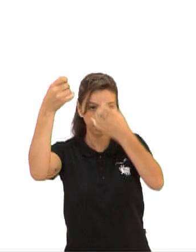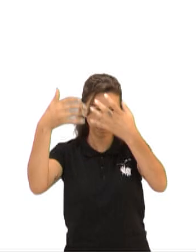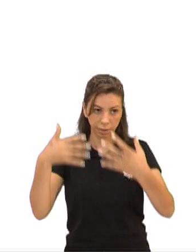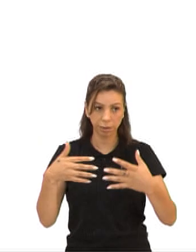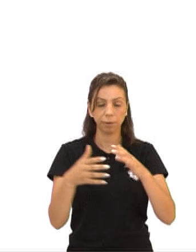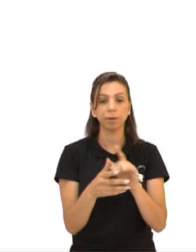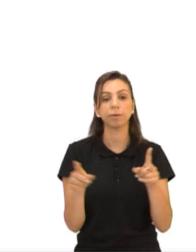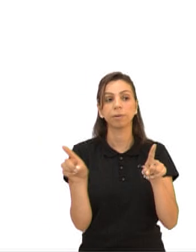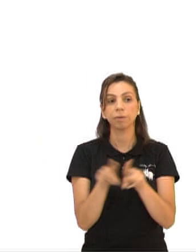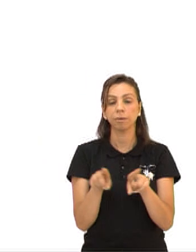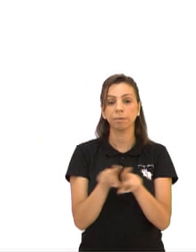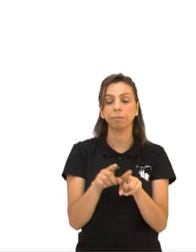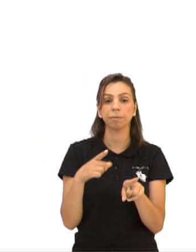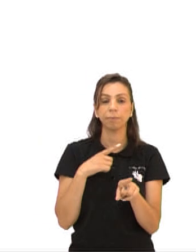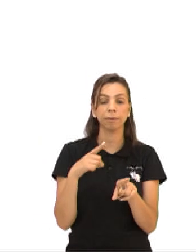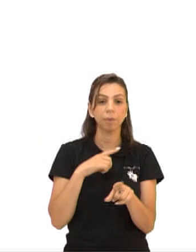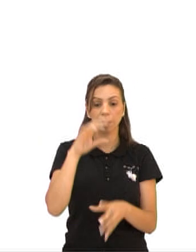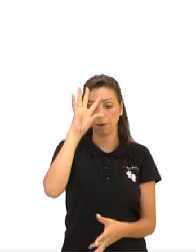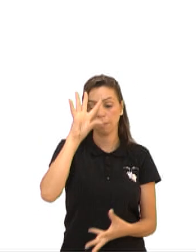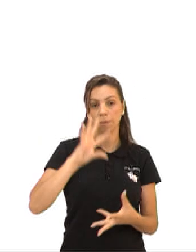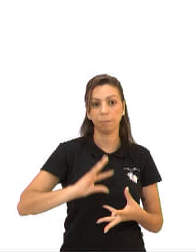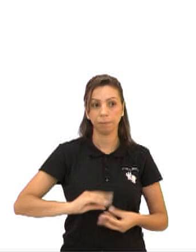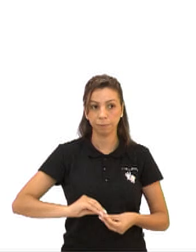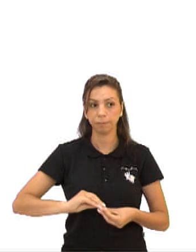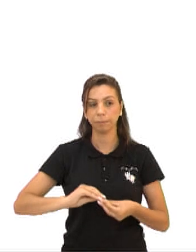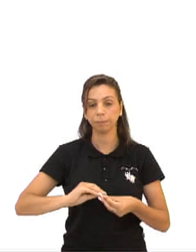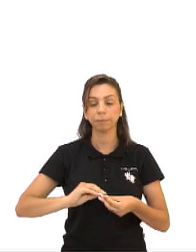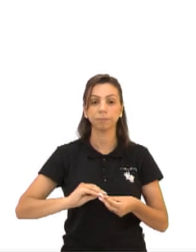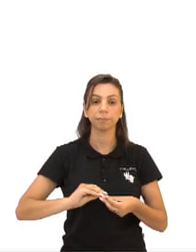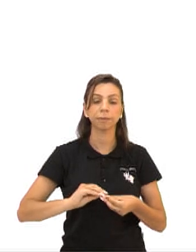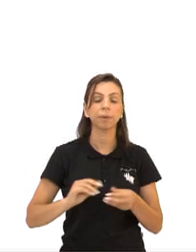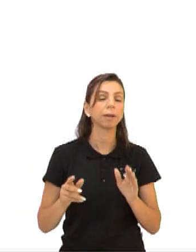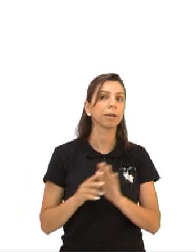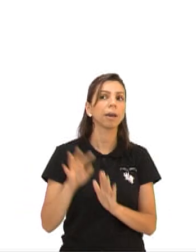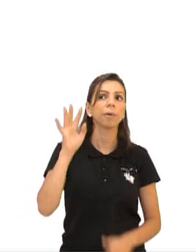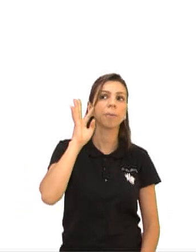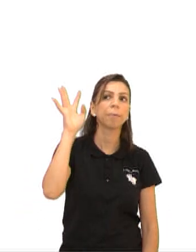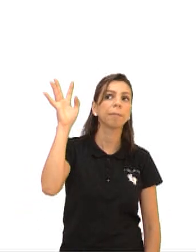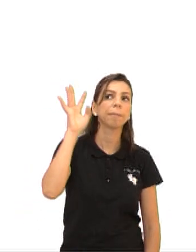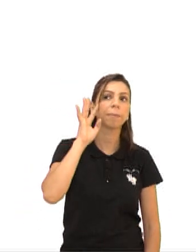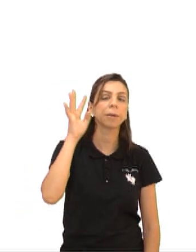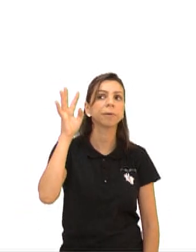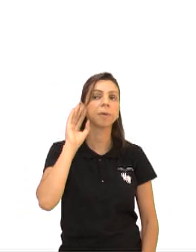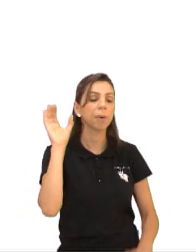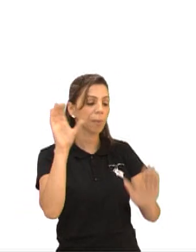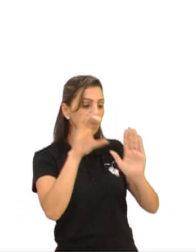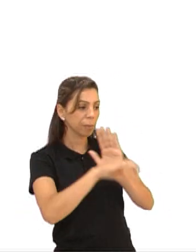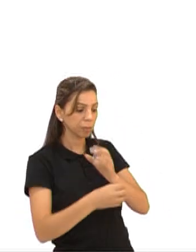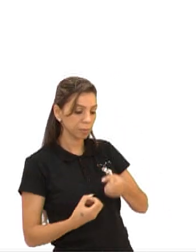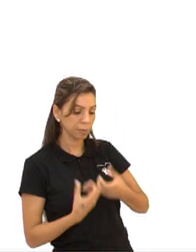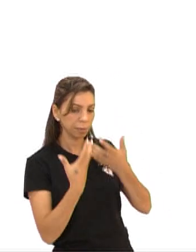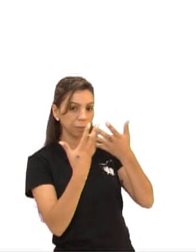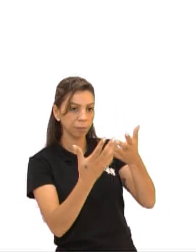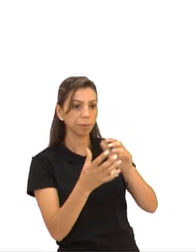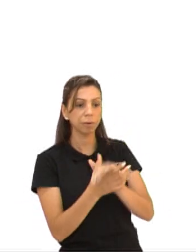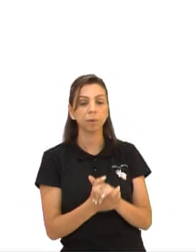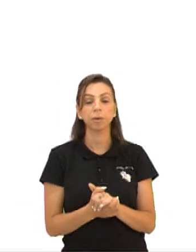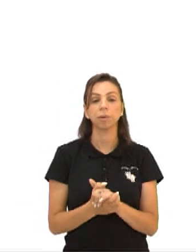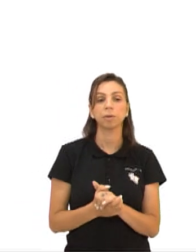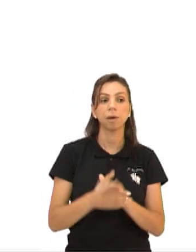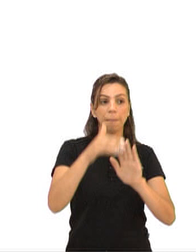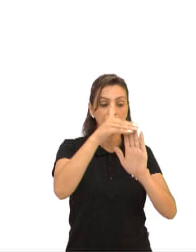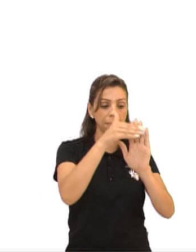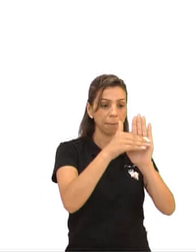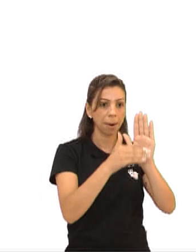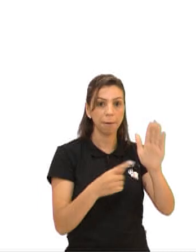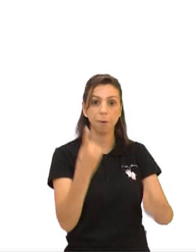temos também o entendimento, que é a faculdade de pensar ou produzir conceitos. E são 12 categorias, né?